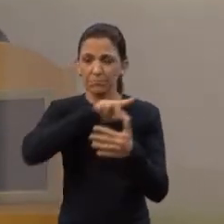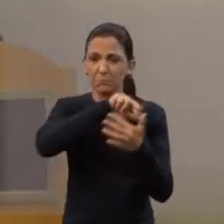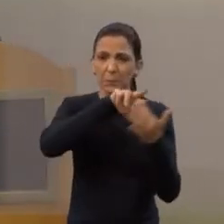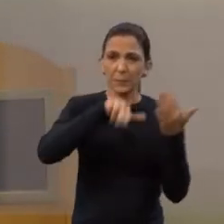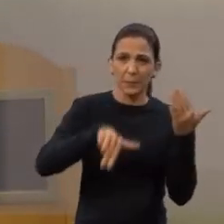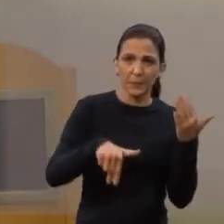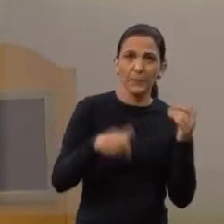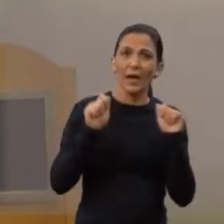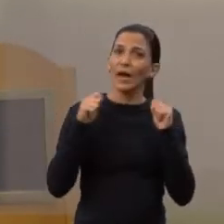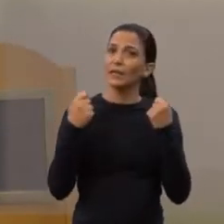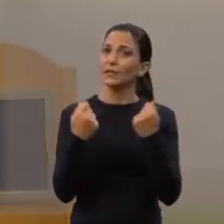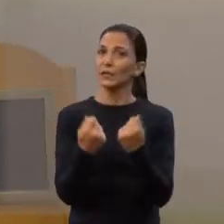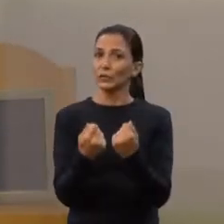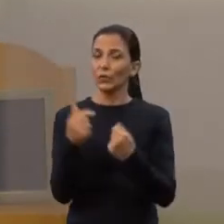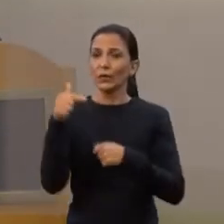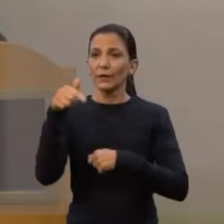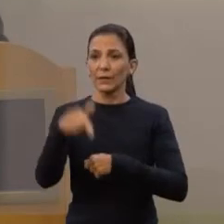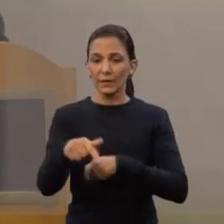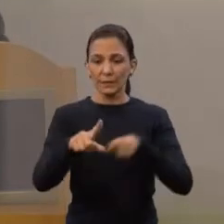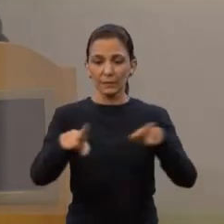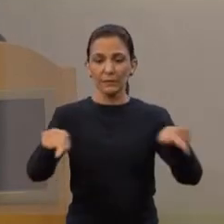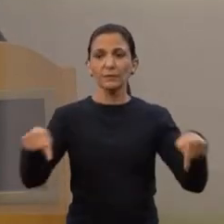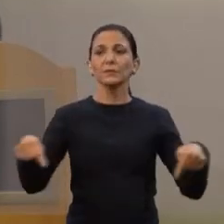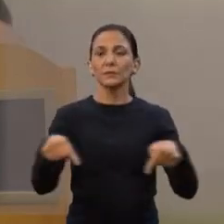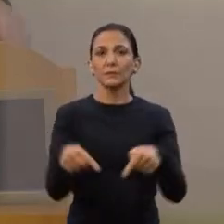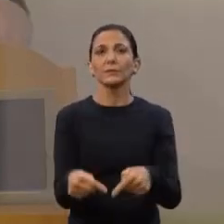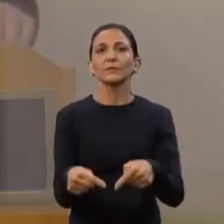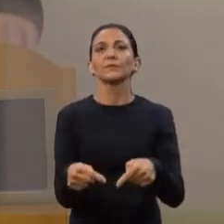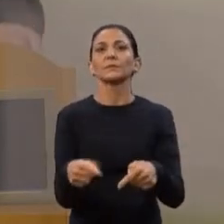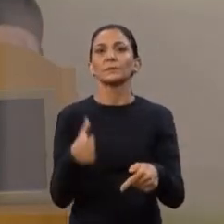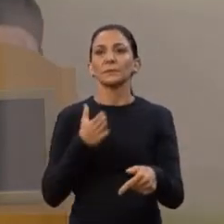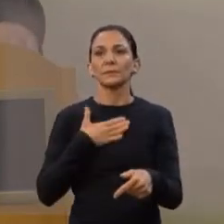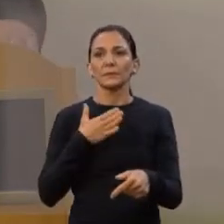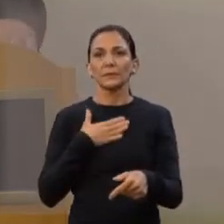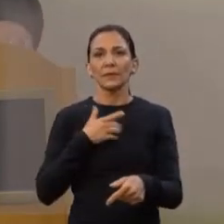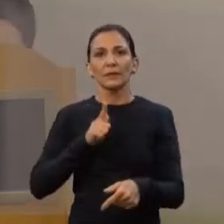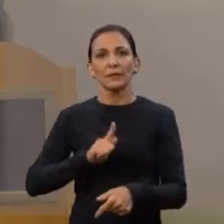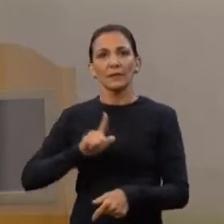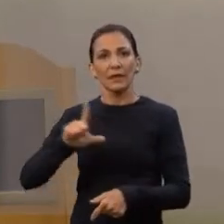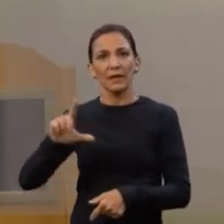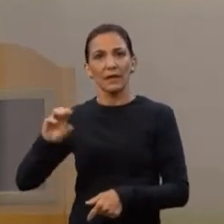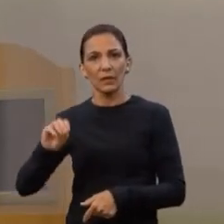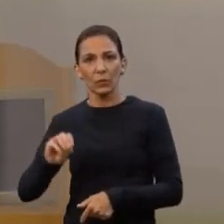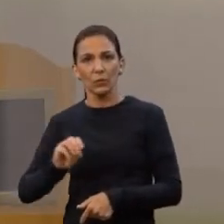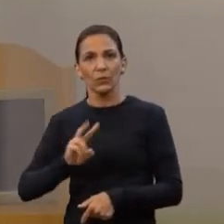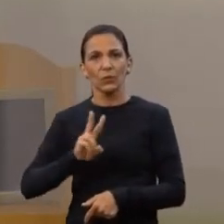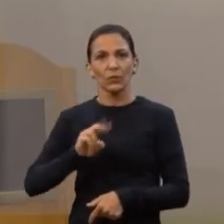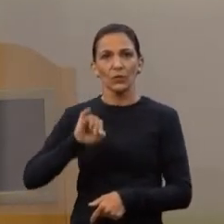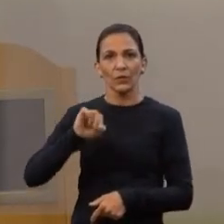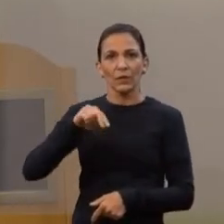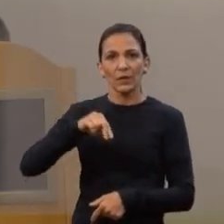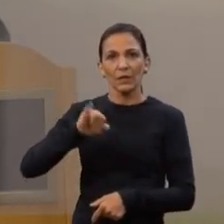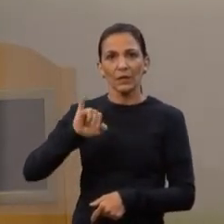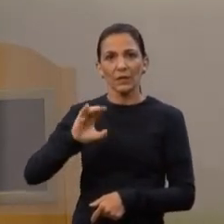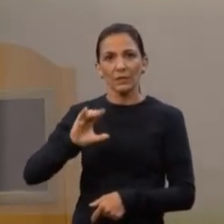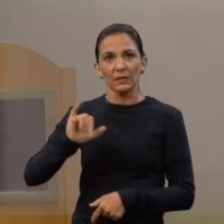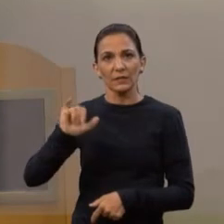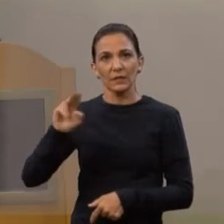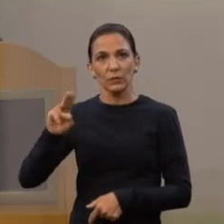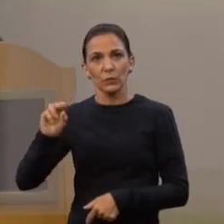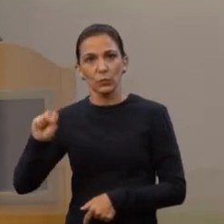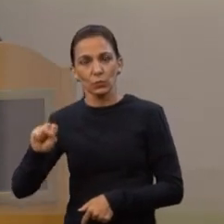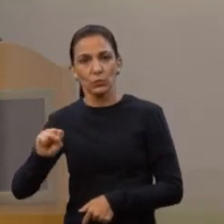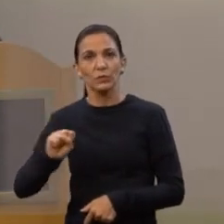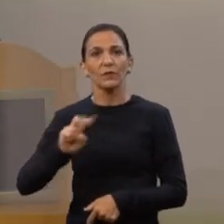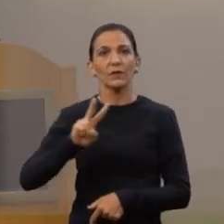os meus as o que estão lá no gabinete o galo Vinícius Wagner estão lá para